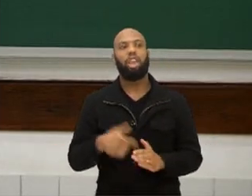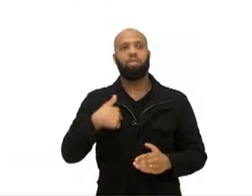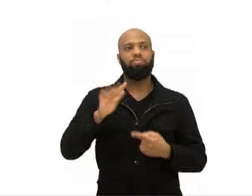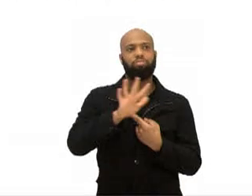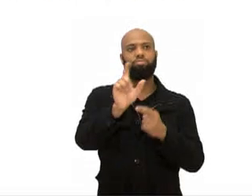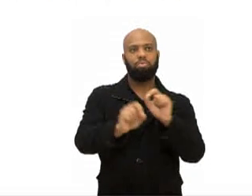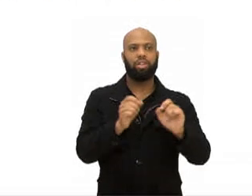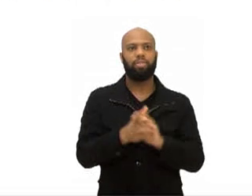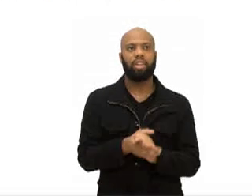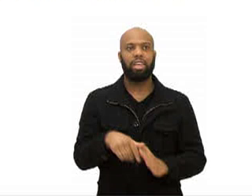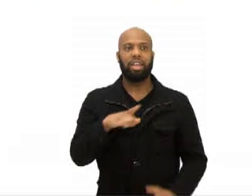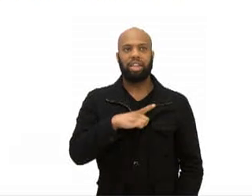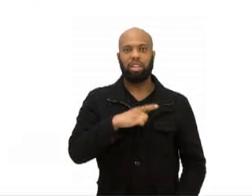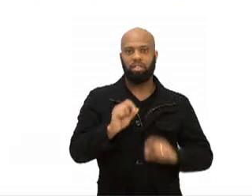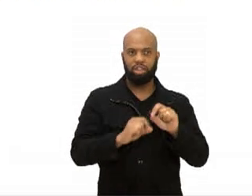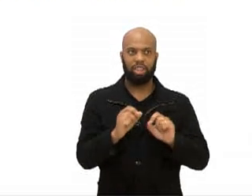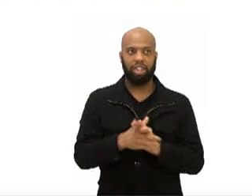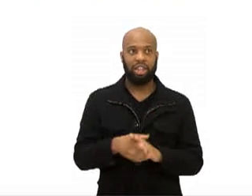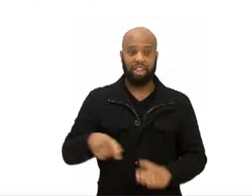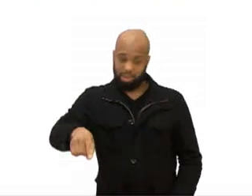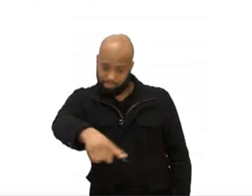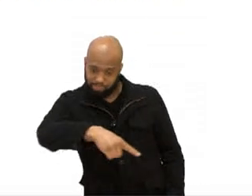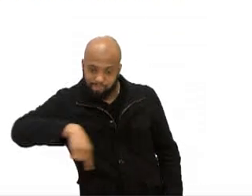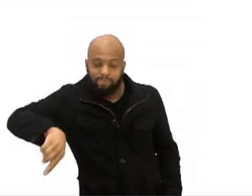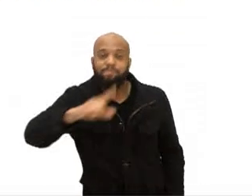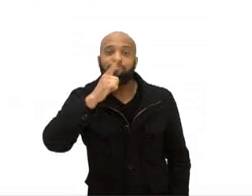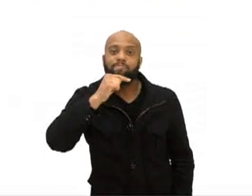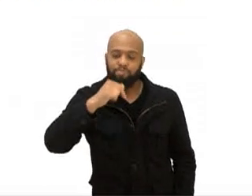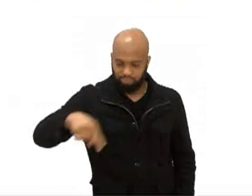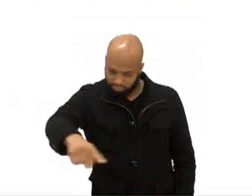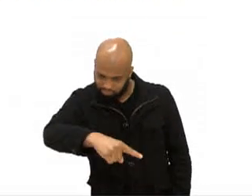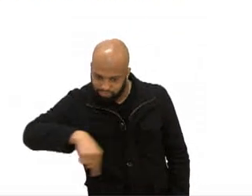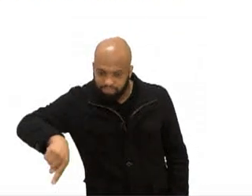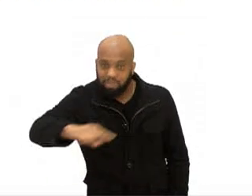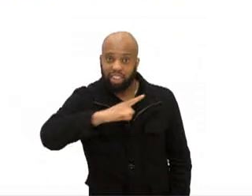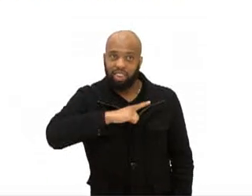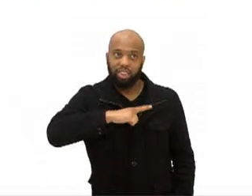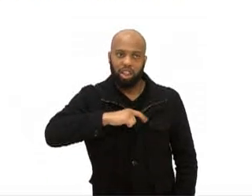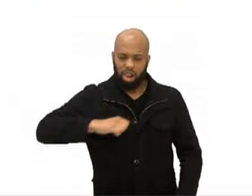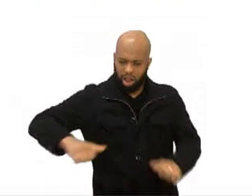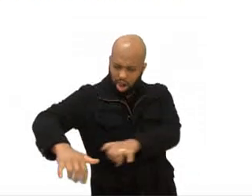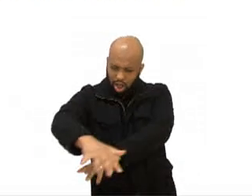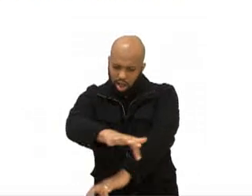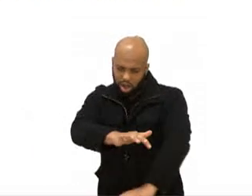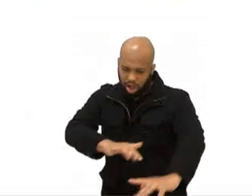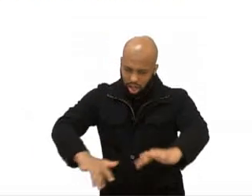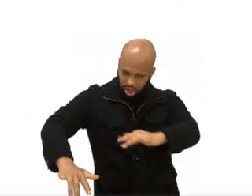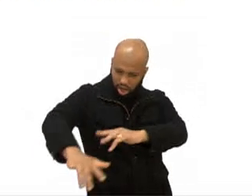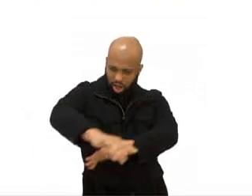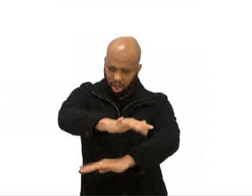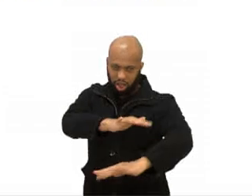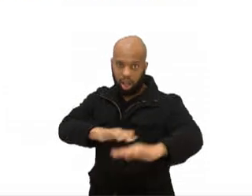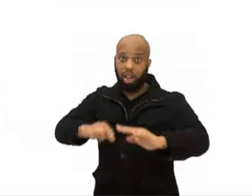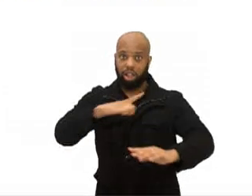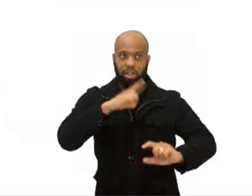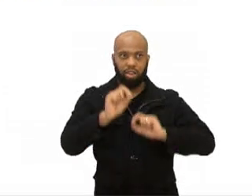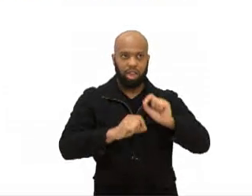para vocês. Nós temos o quê? As poças, então eu tenho ali a poça, que agitam-se com